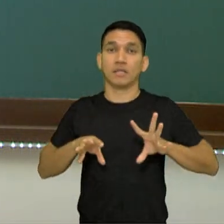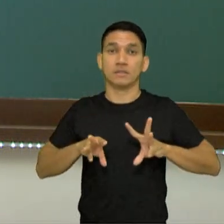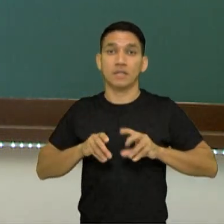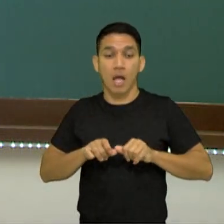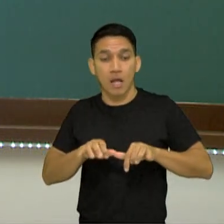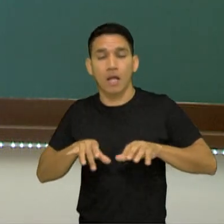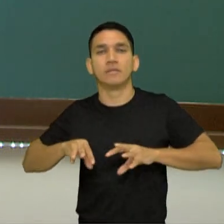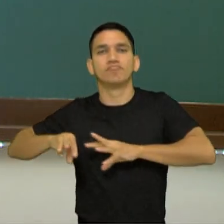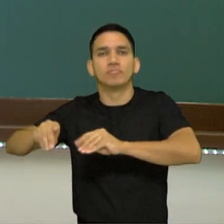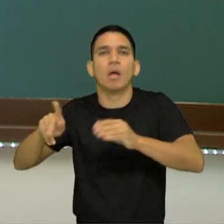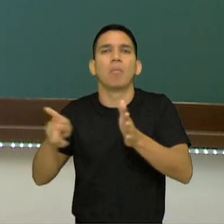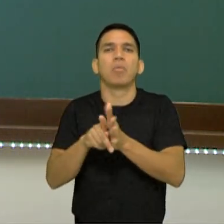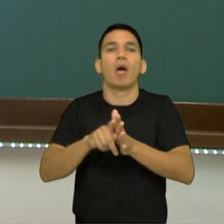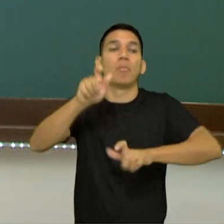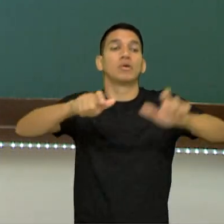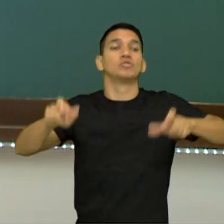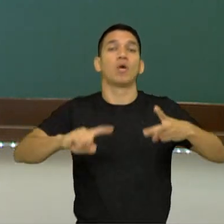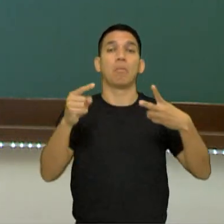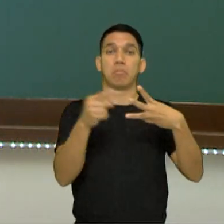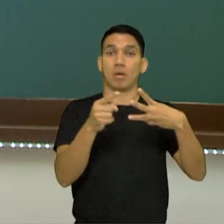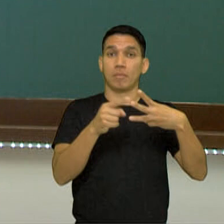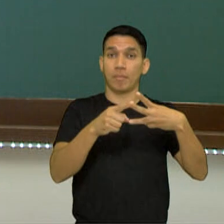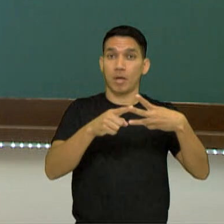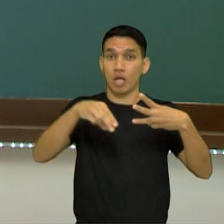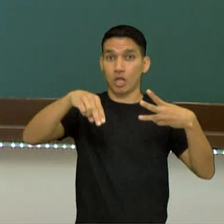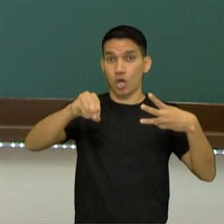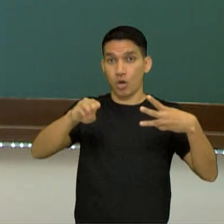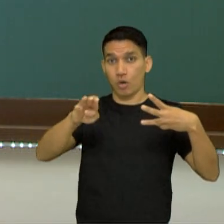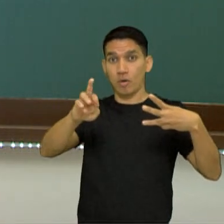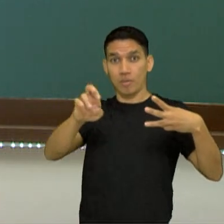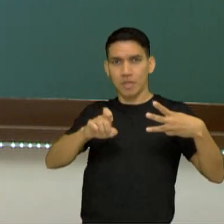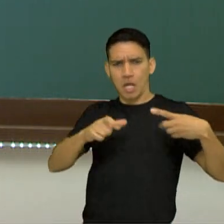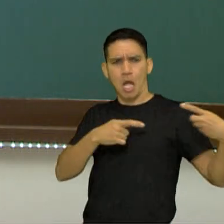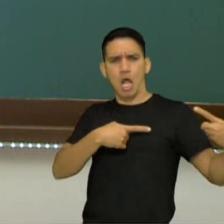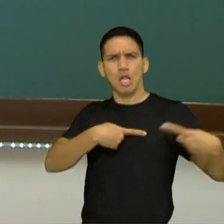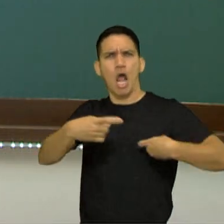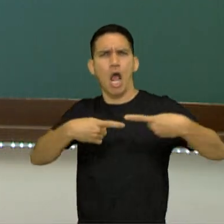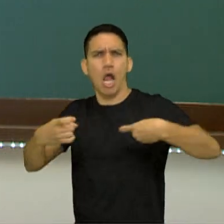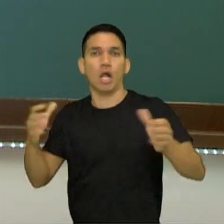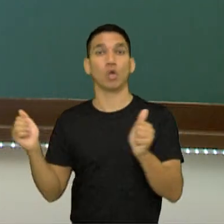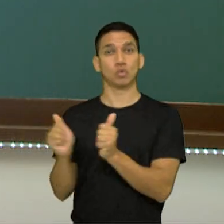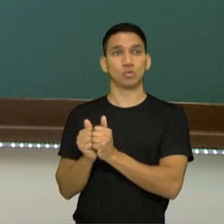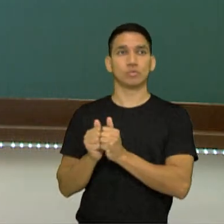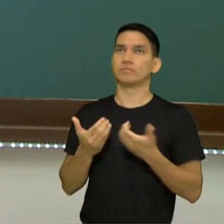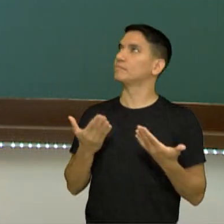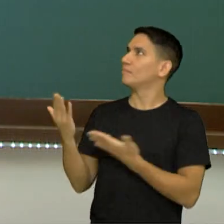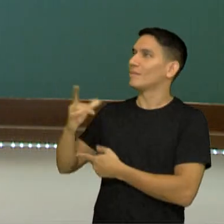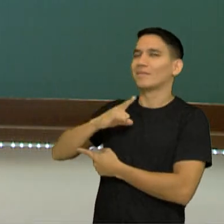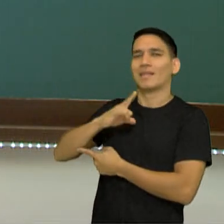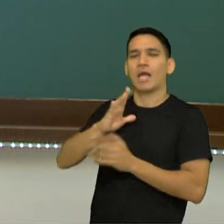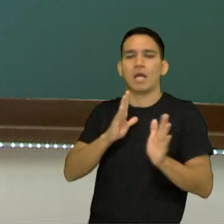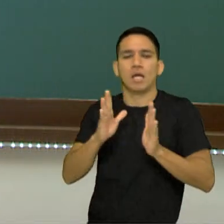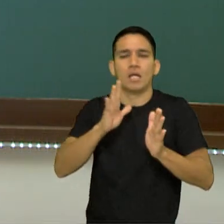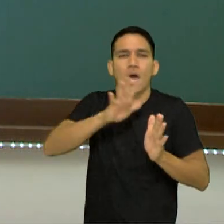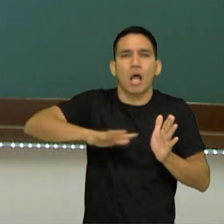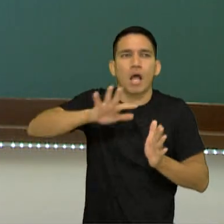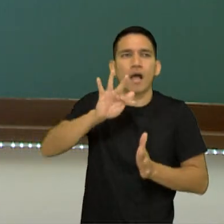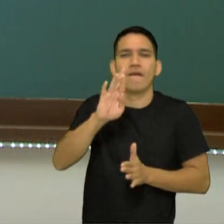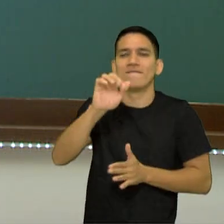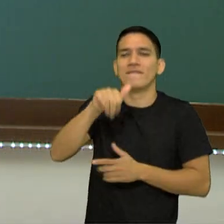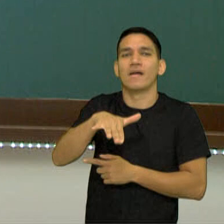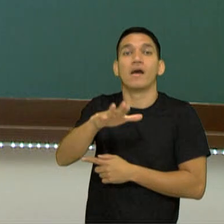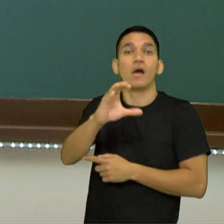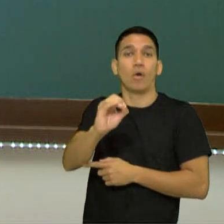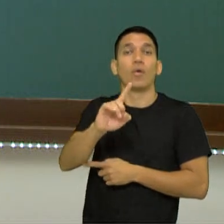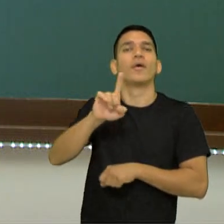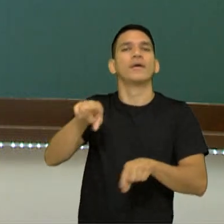aos nobres que lutavam com ele. Então, aqui a gente tem o território franco neste momento. E aqui, pessoal, a gente